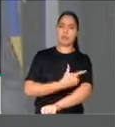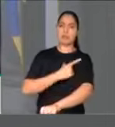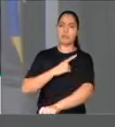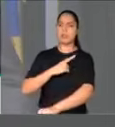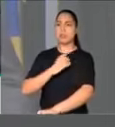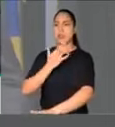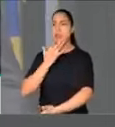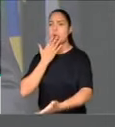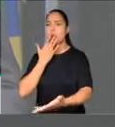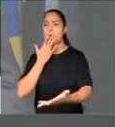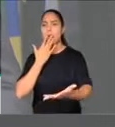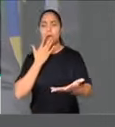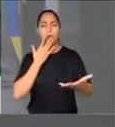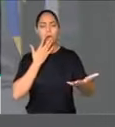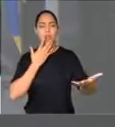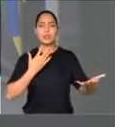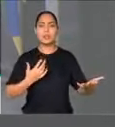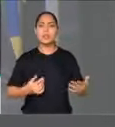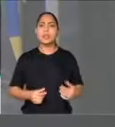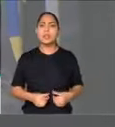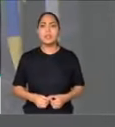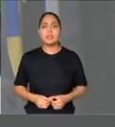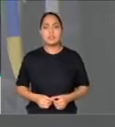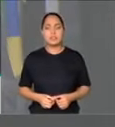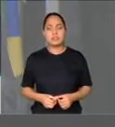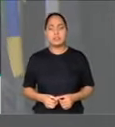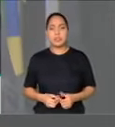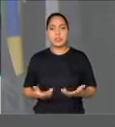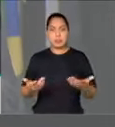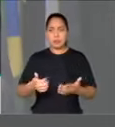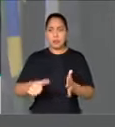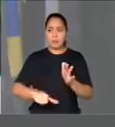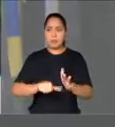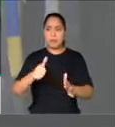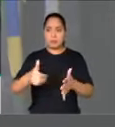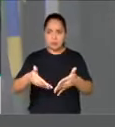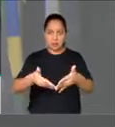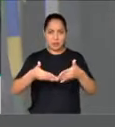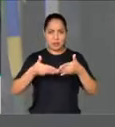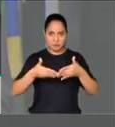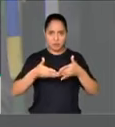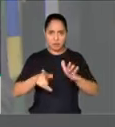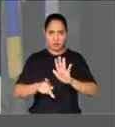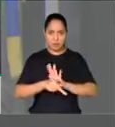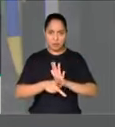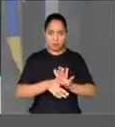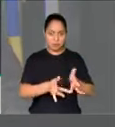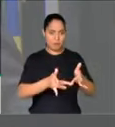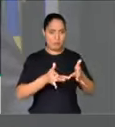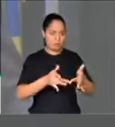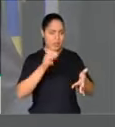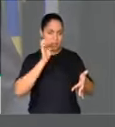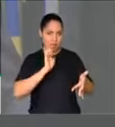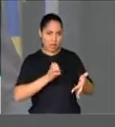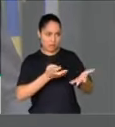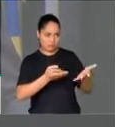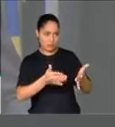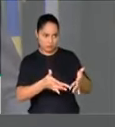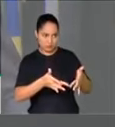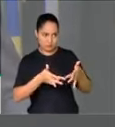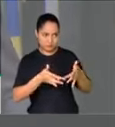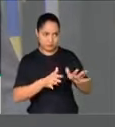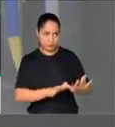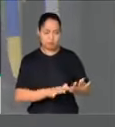colorido. Primeiramente, quero pedir licença à presidente da mesa, a deputada Érica Cocai,